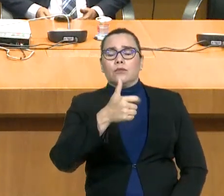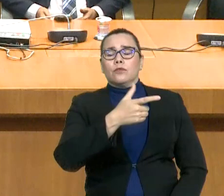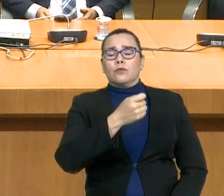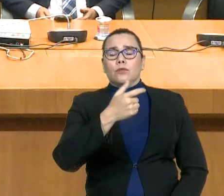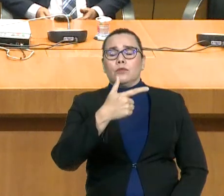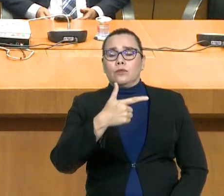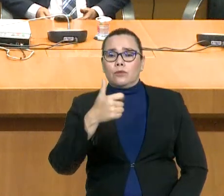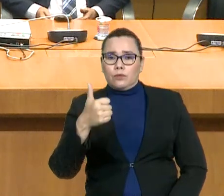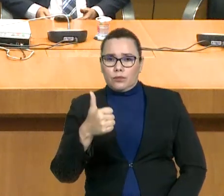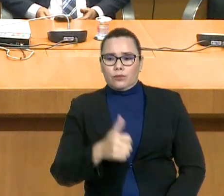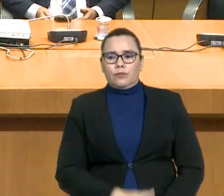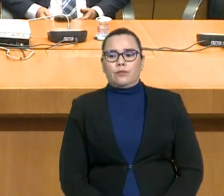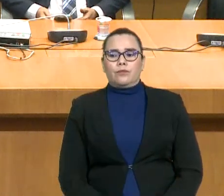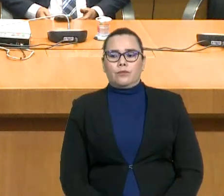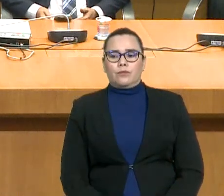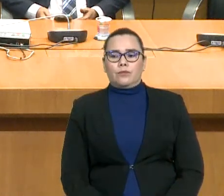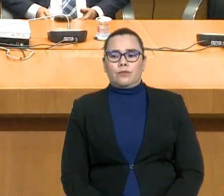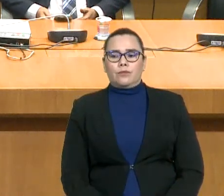051/2021.